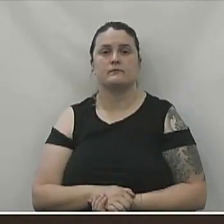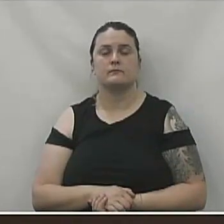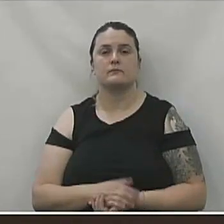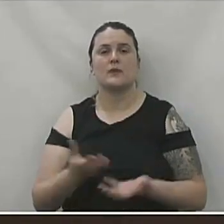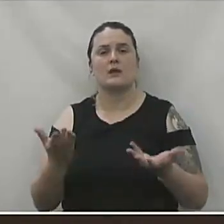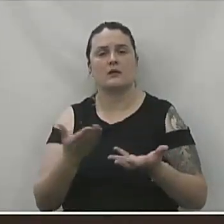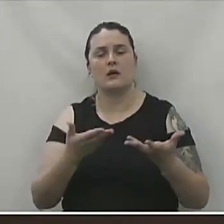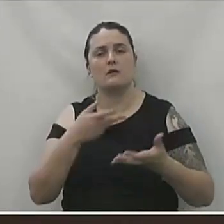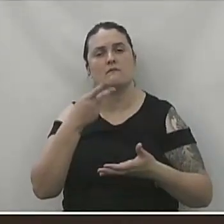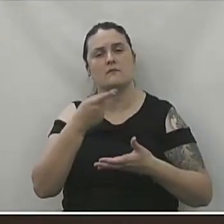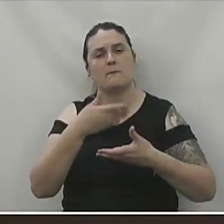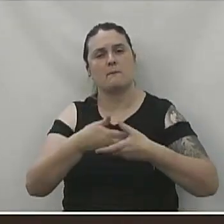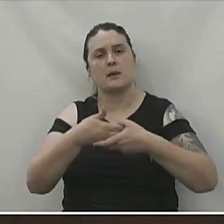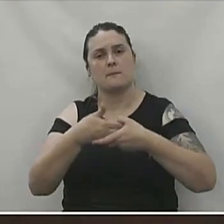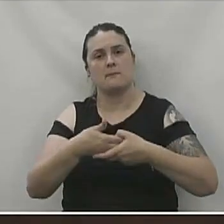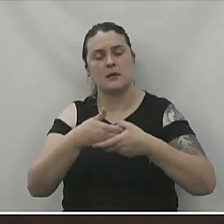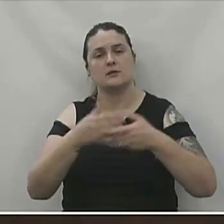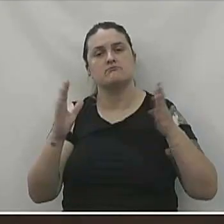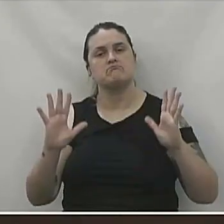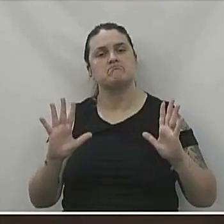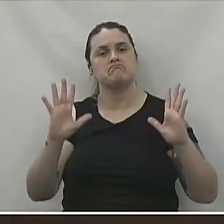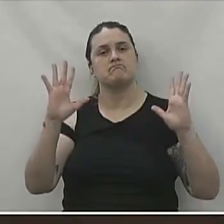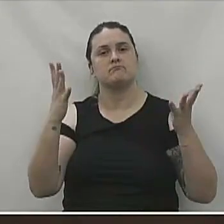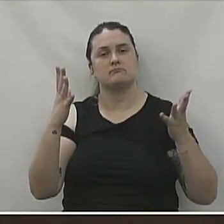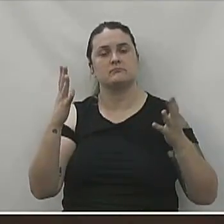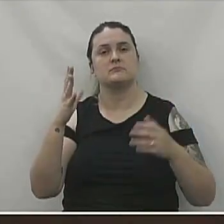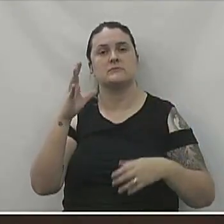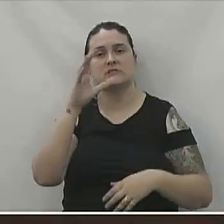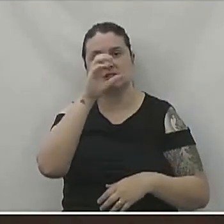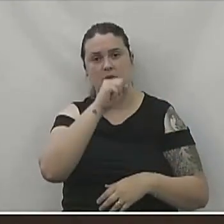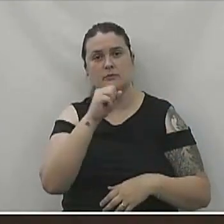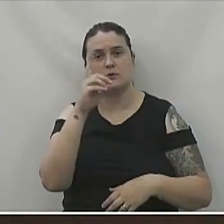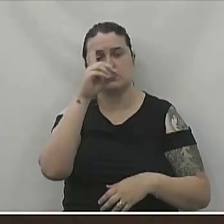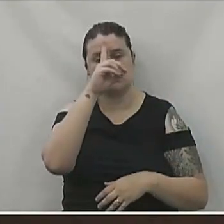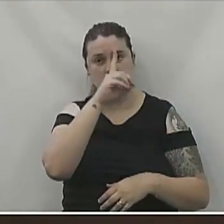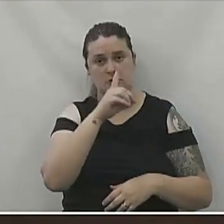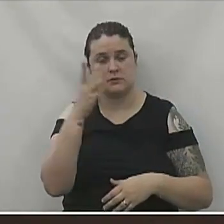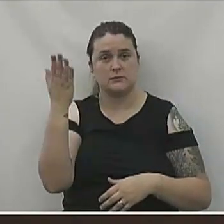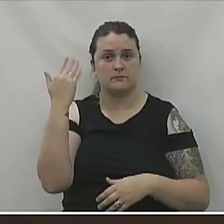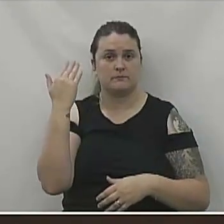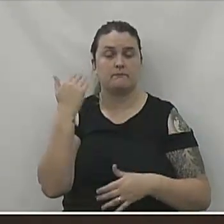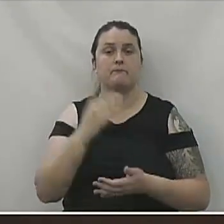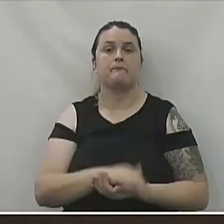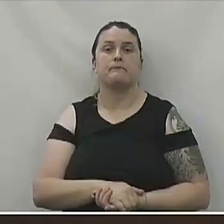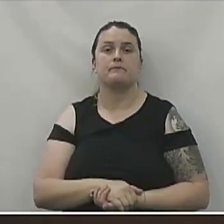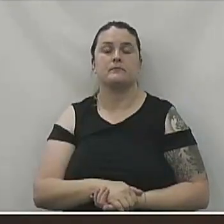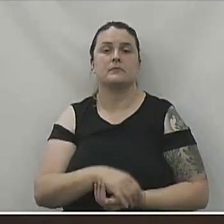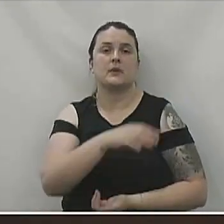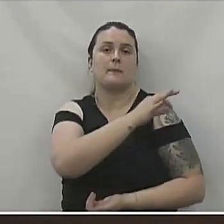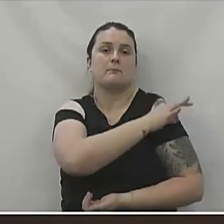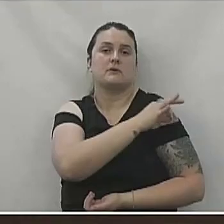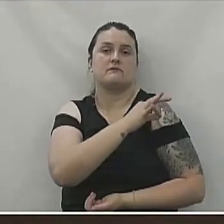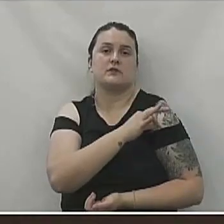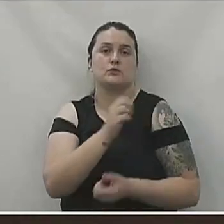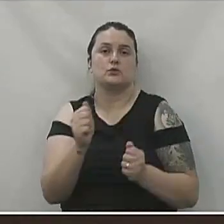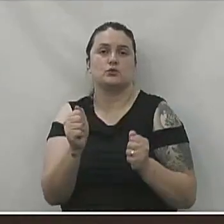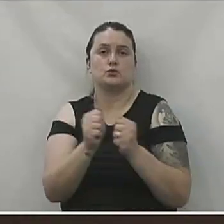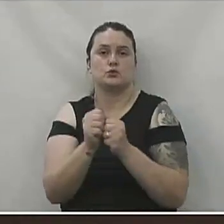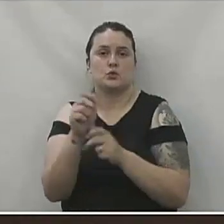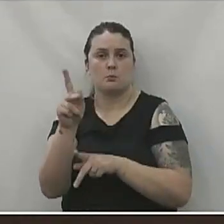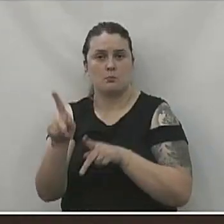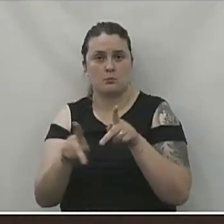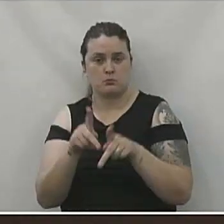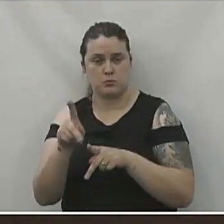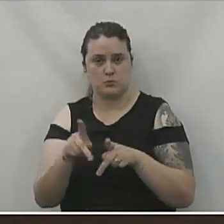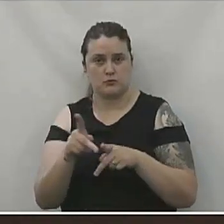de parabenizar o evento realizado neste final de semana é o prefeito com o povo